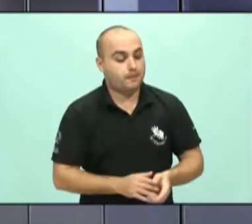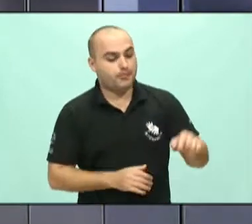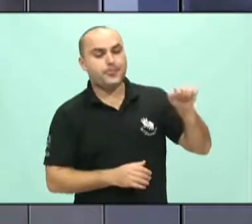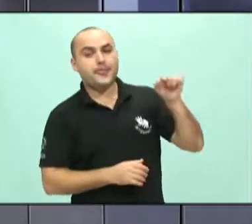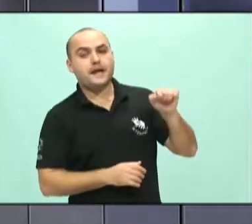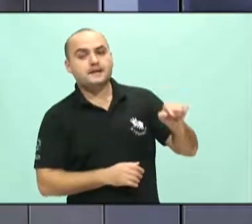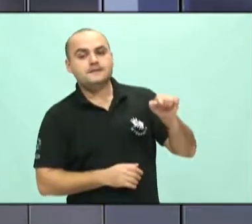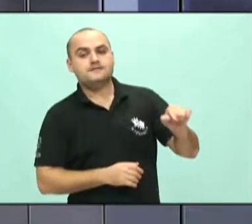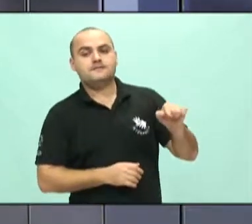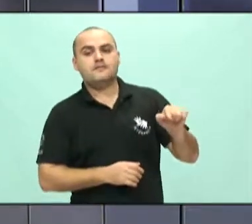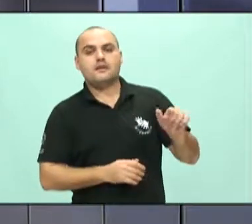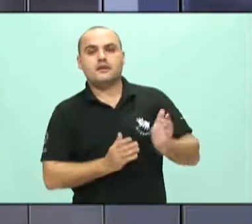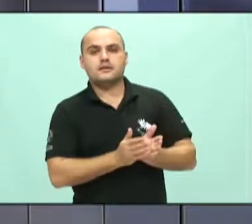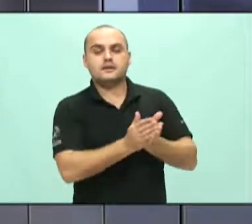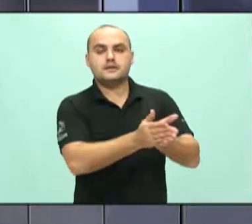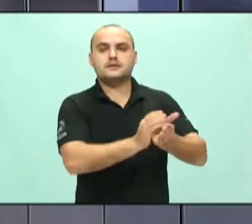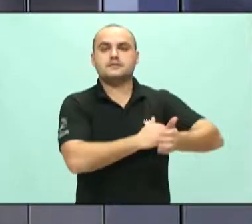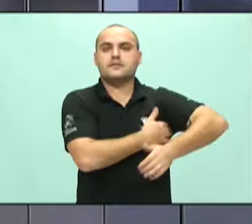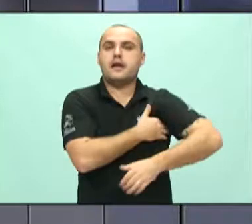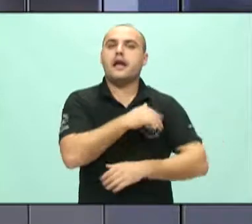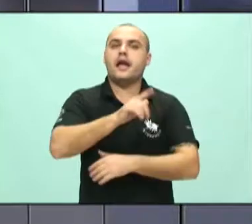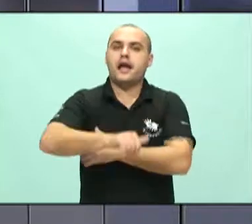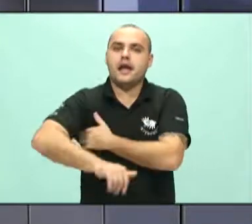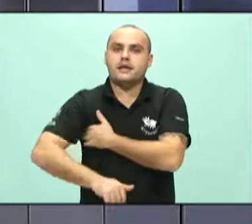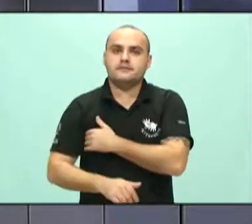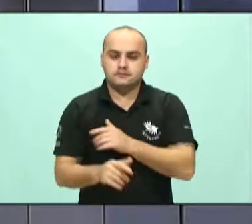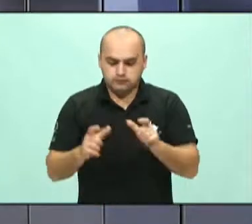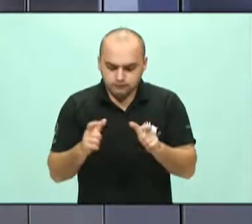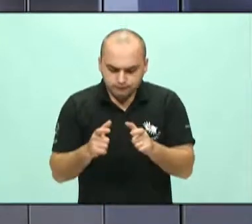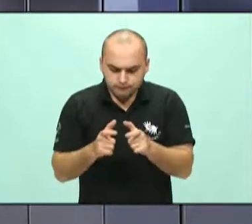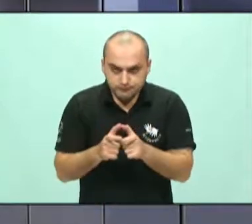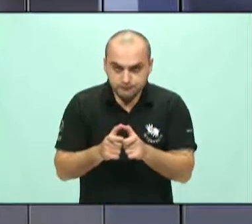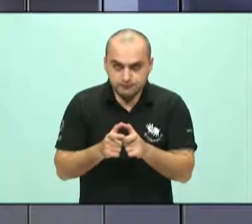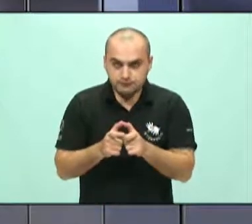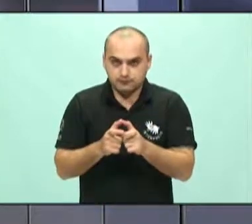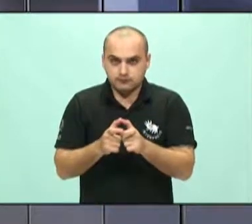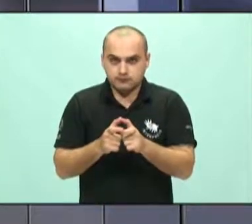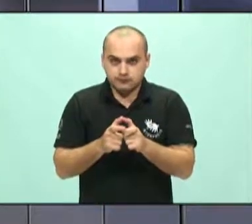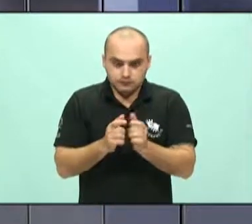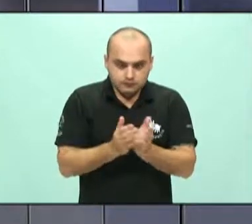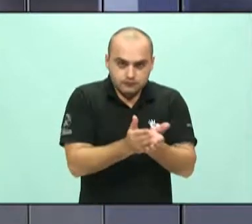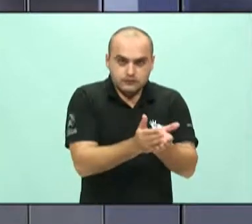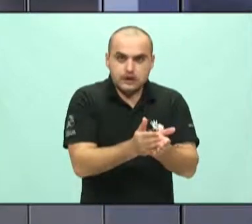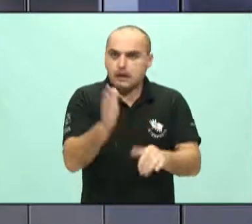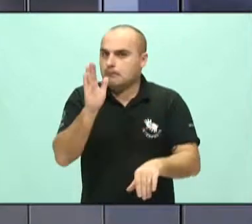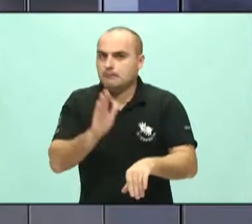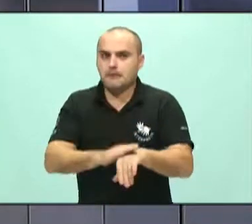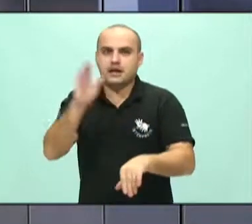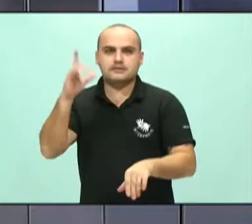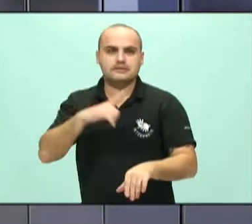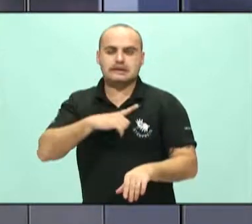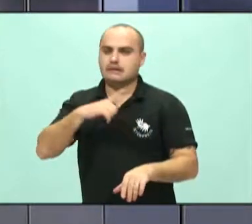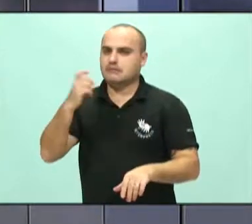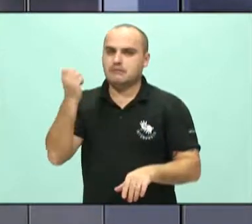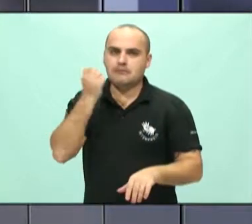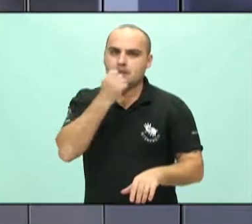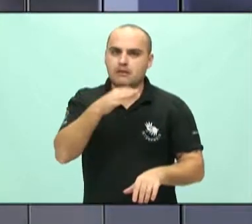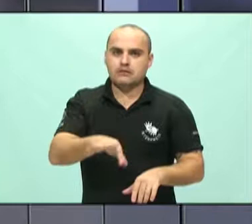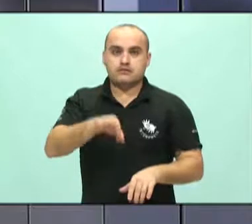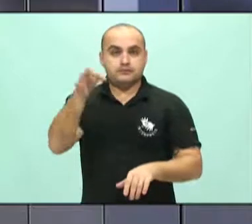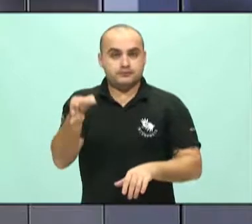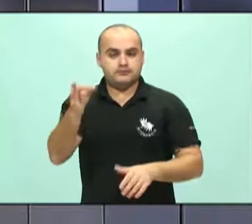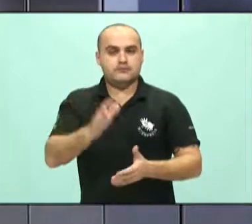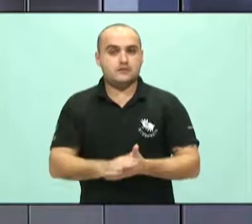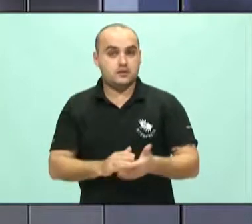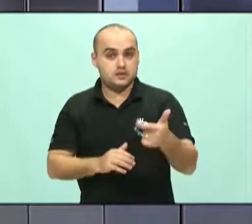O porto de Itajaí, ele é um dos menores portos do Brasil e um dos mais eficientes. Nós somos o 2º